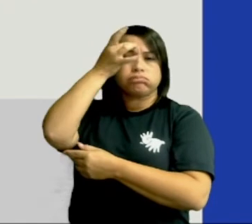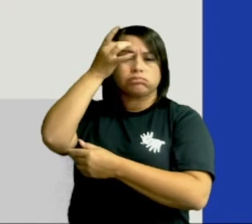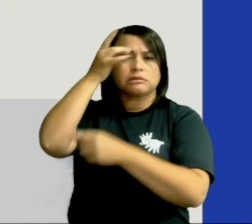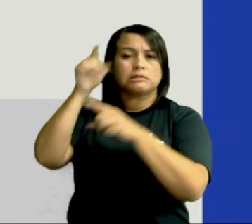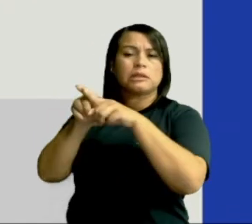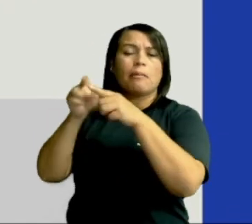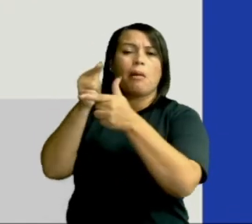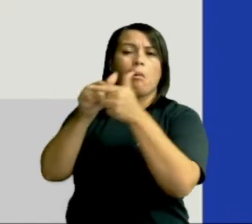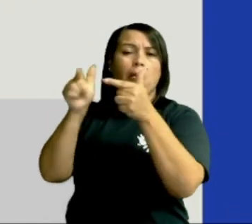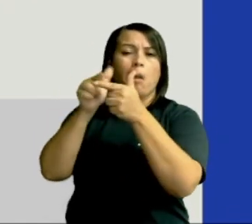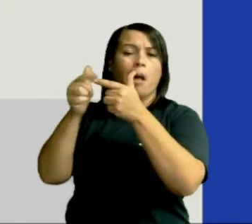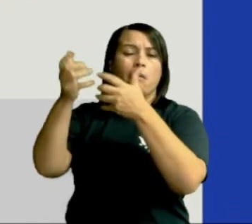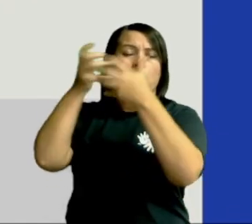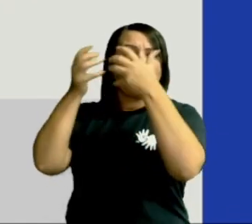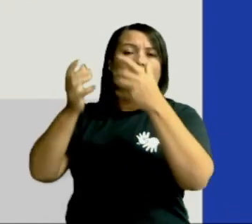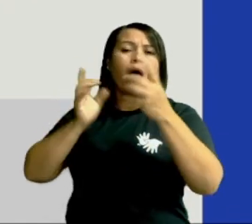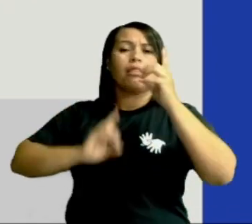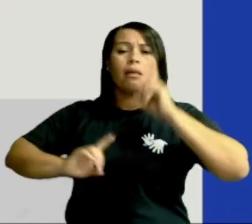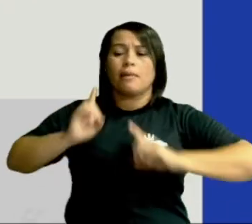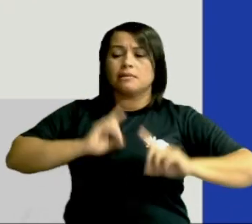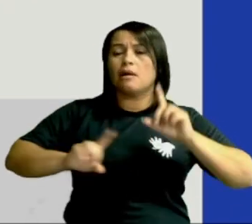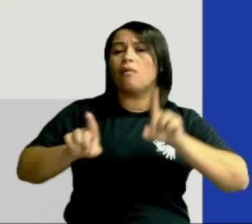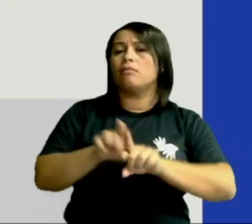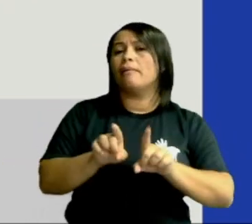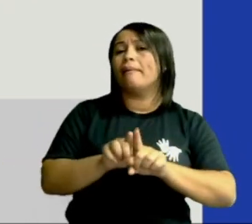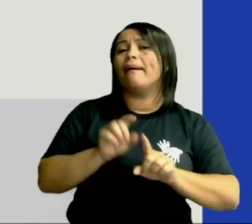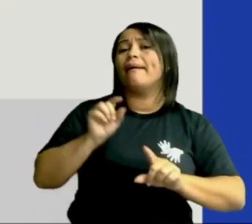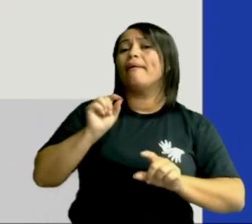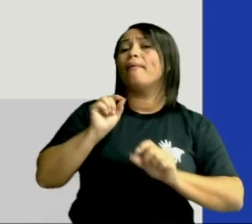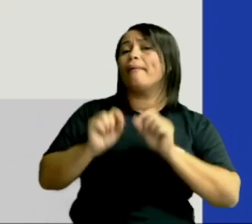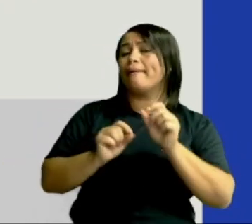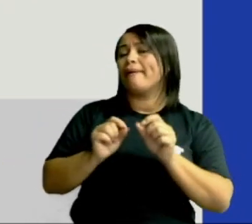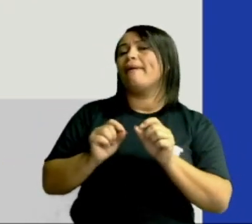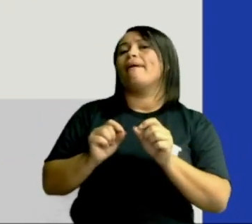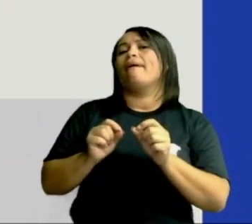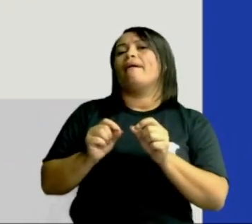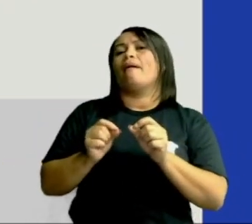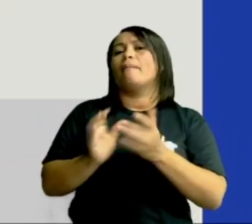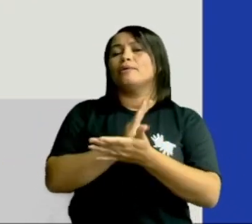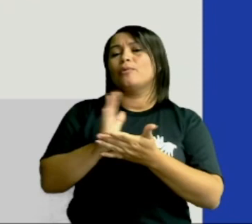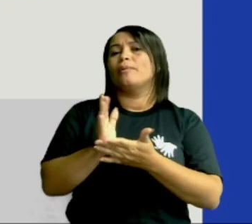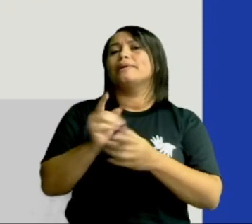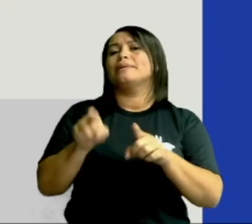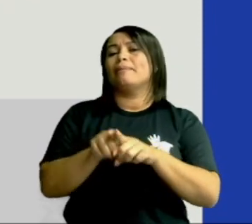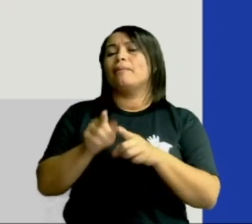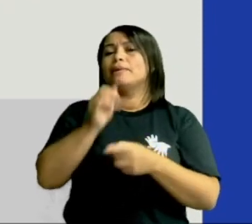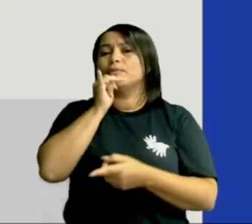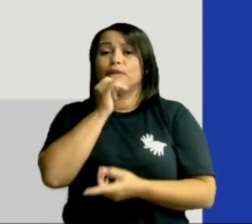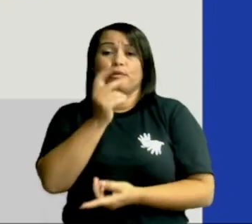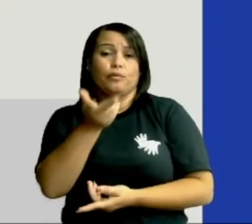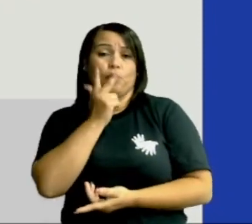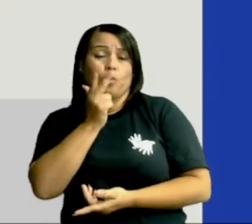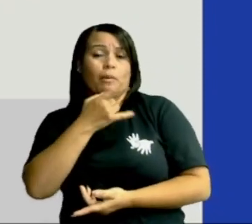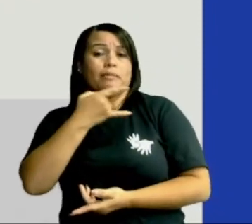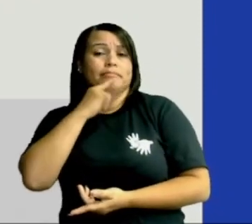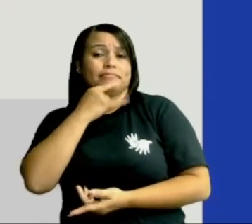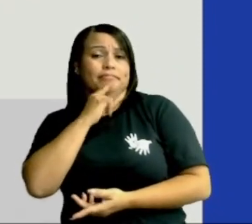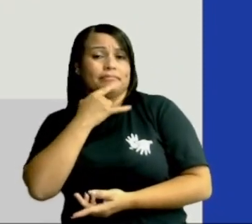neurológicas, depressão ou dependentes químicos, como tabagismo, como alcoolismo também, todo